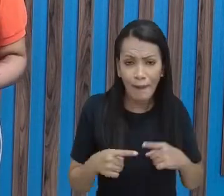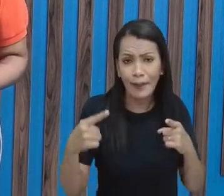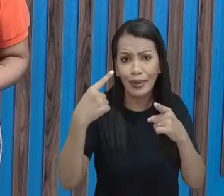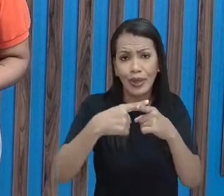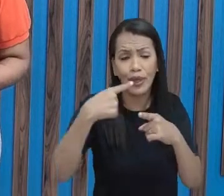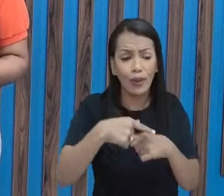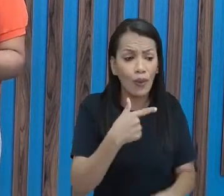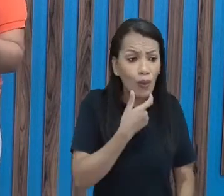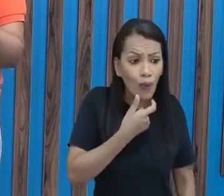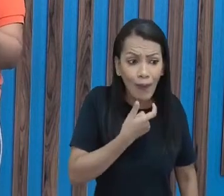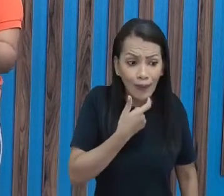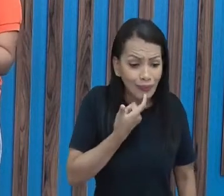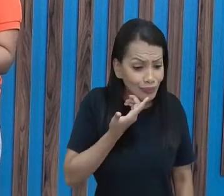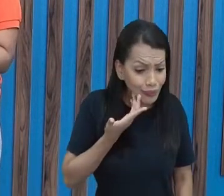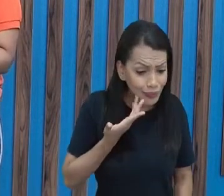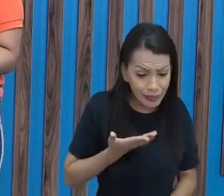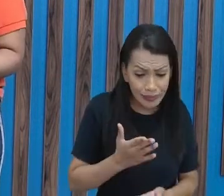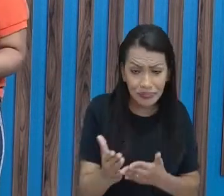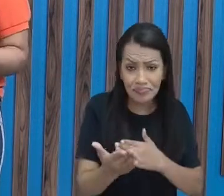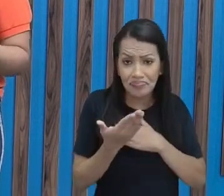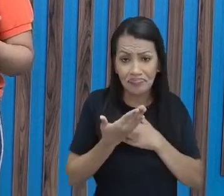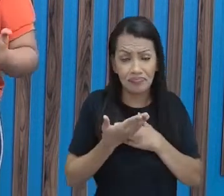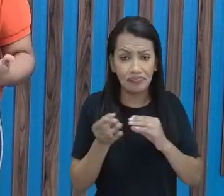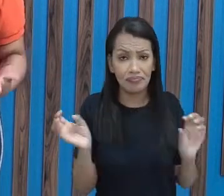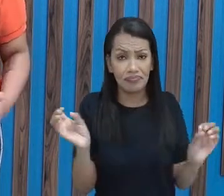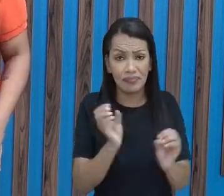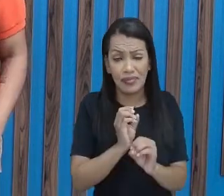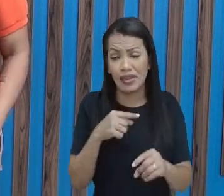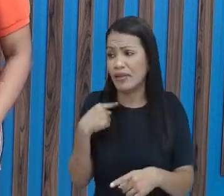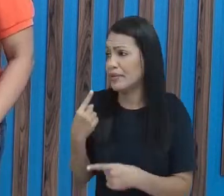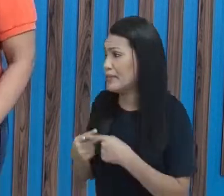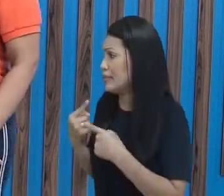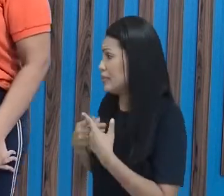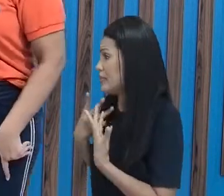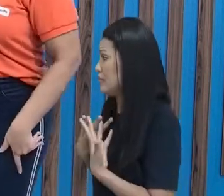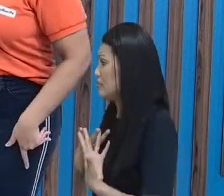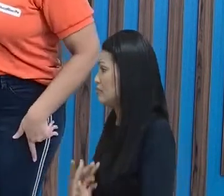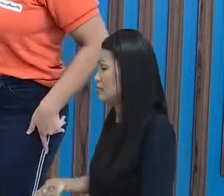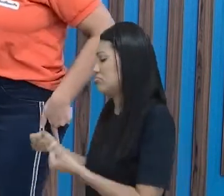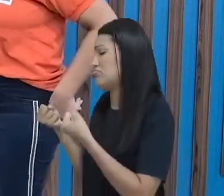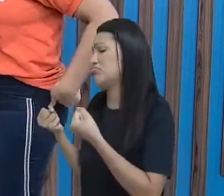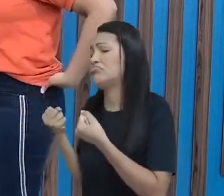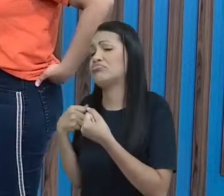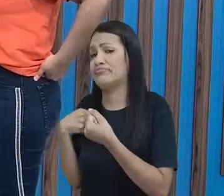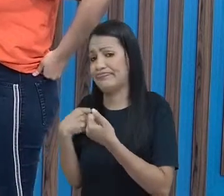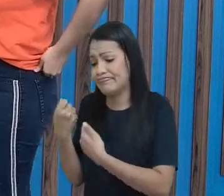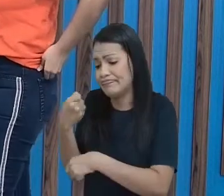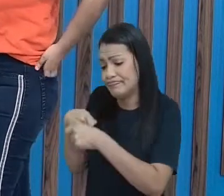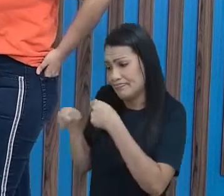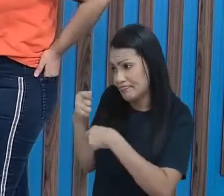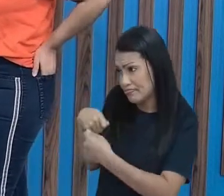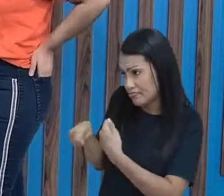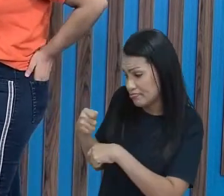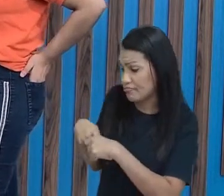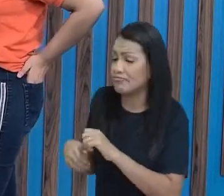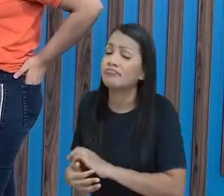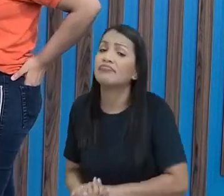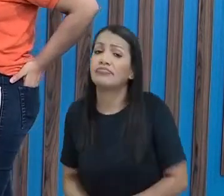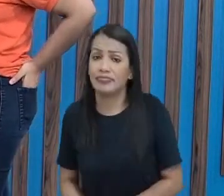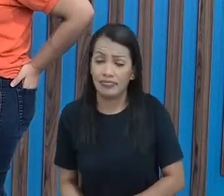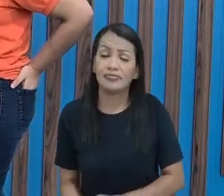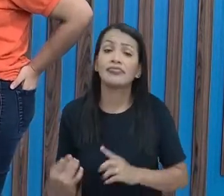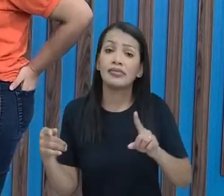nessa elaboração, então se tornou para ela muito exaustivo, tá certo? Esse trabalho de tecer. E ela